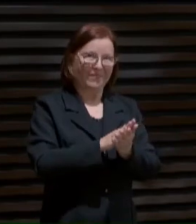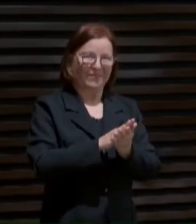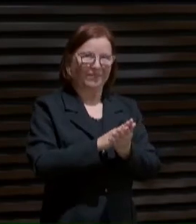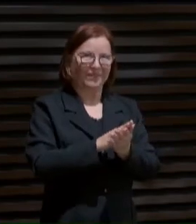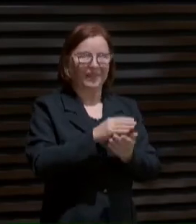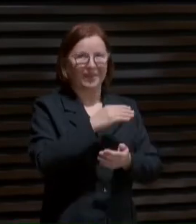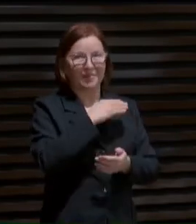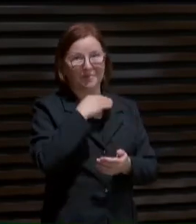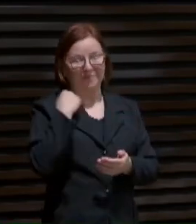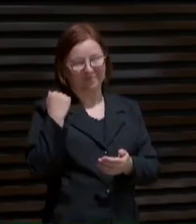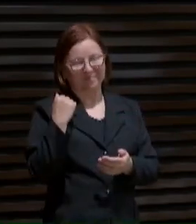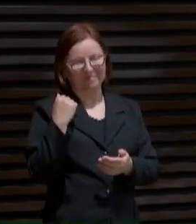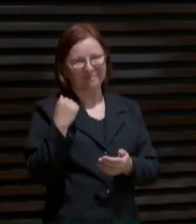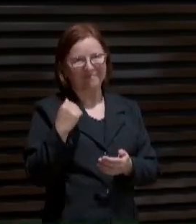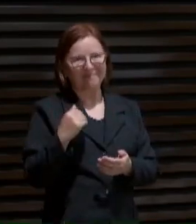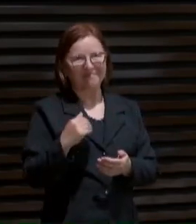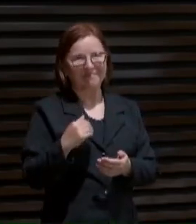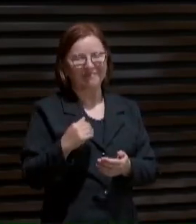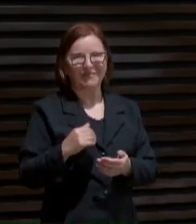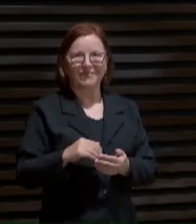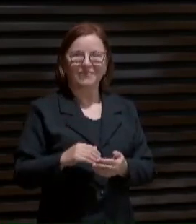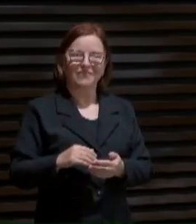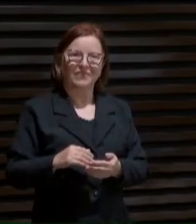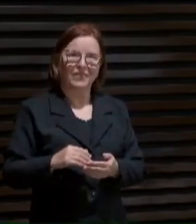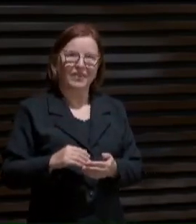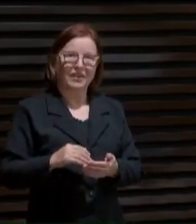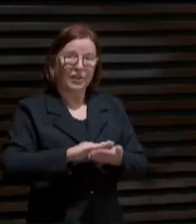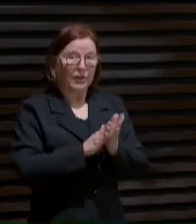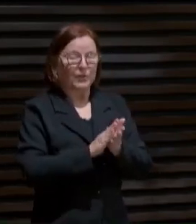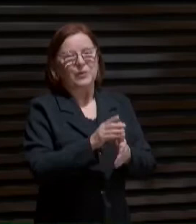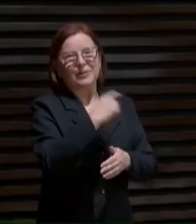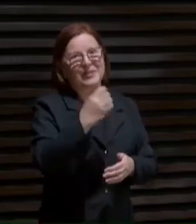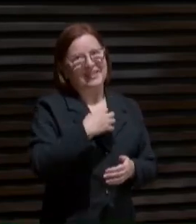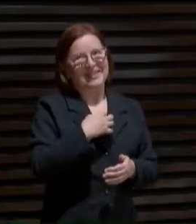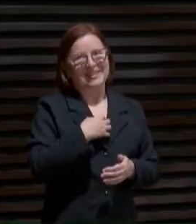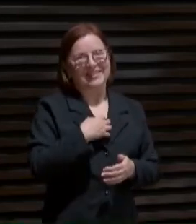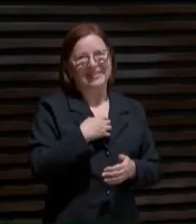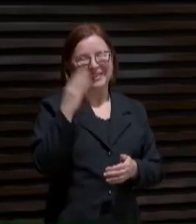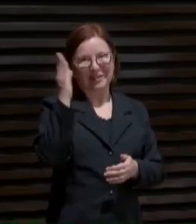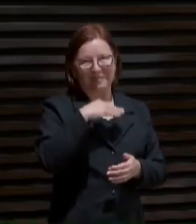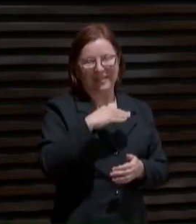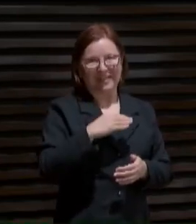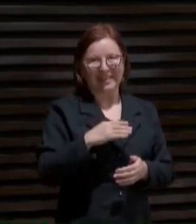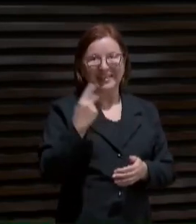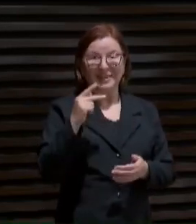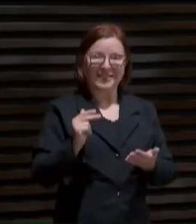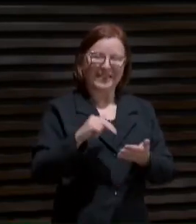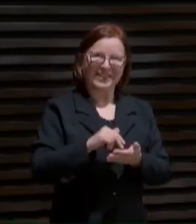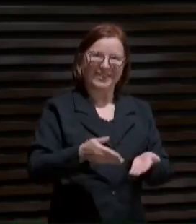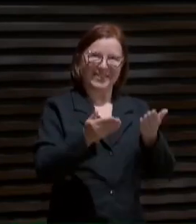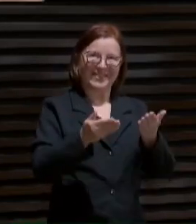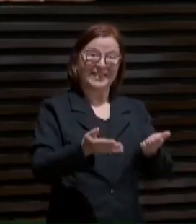nos deu então a vida do senhor Jesus e agora nós continuamos mortos